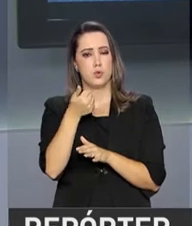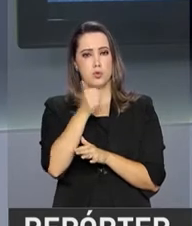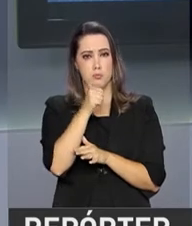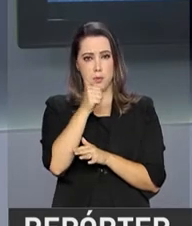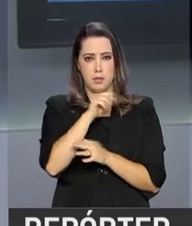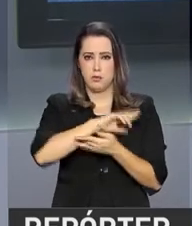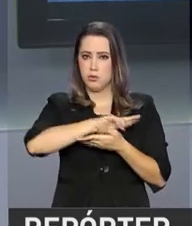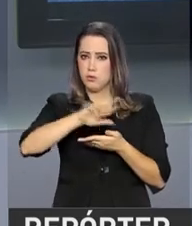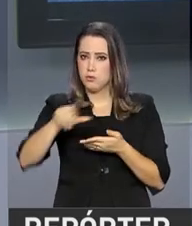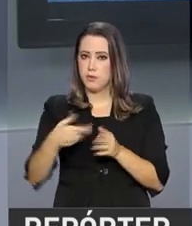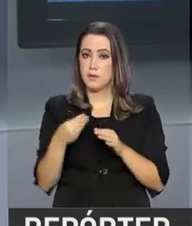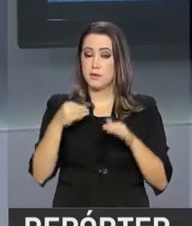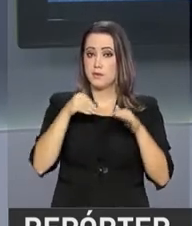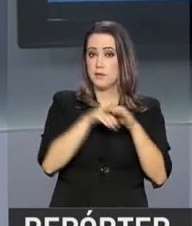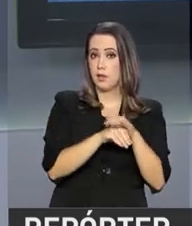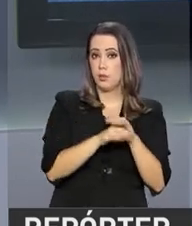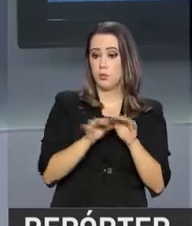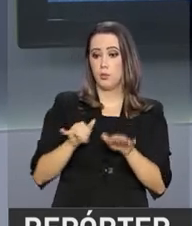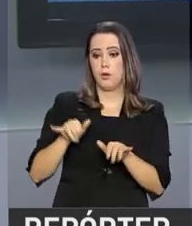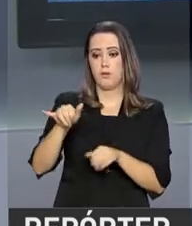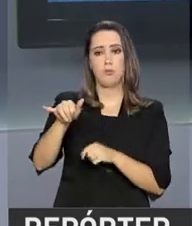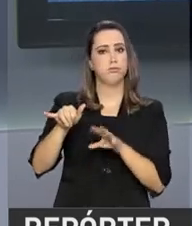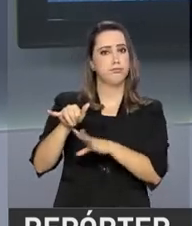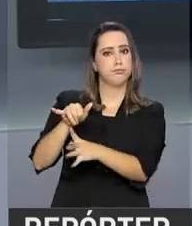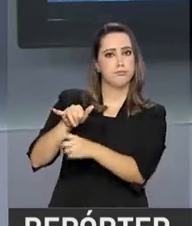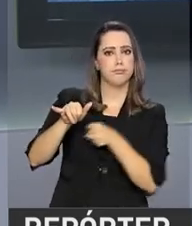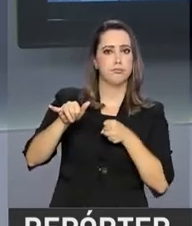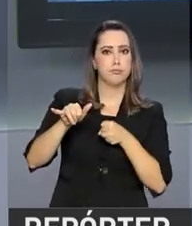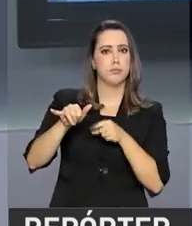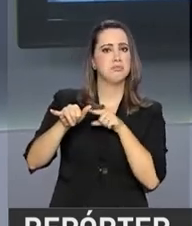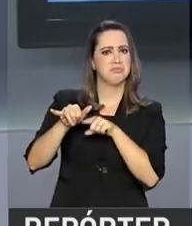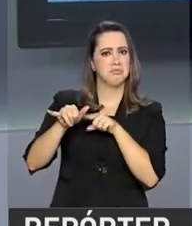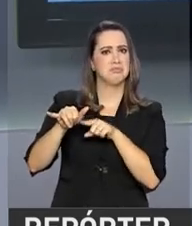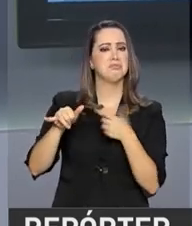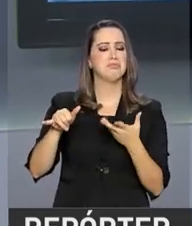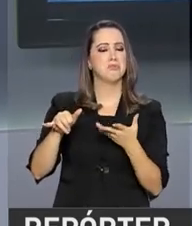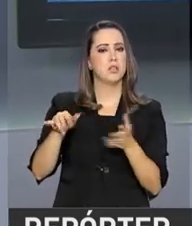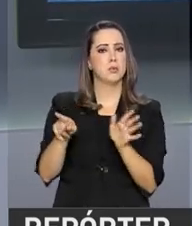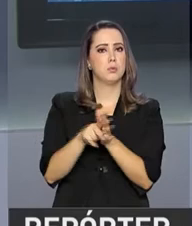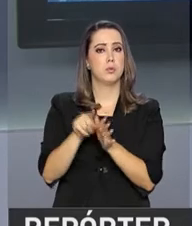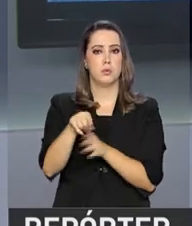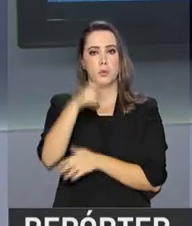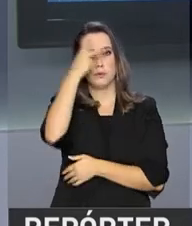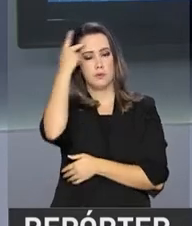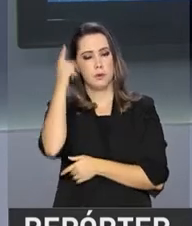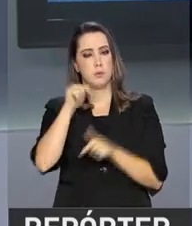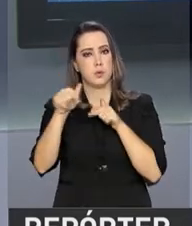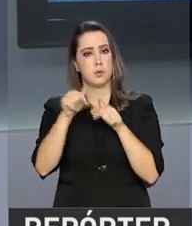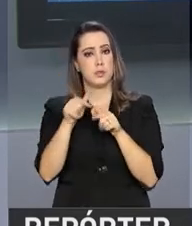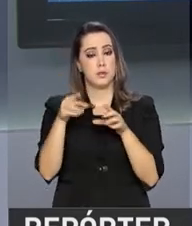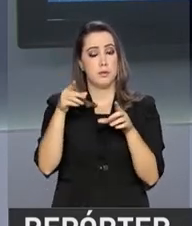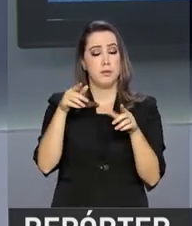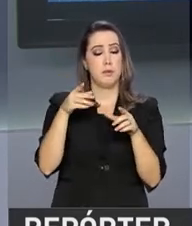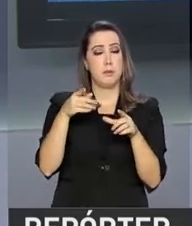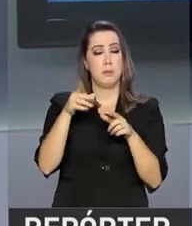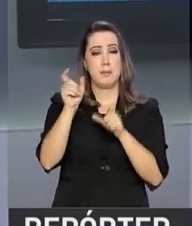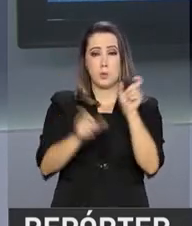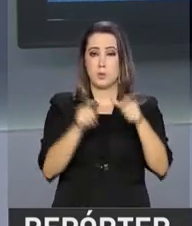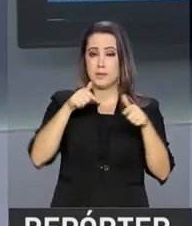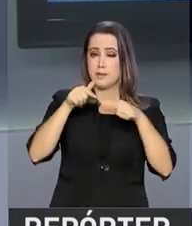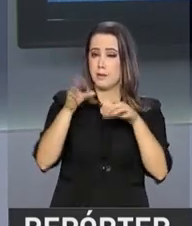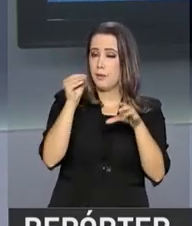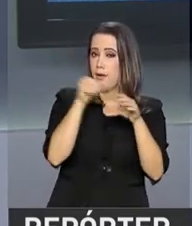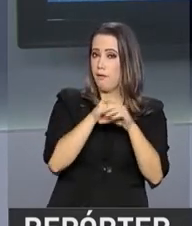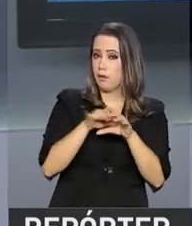as investigações apontam a participação de funcionários do próprio aeroporto galeão e de companhias aéreas além de servidores